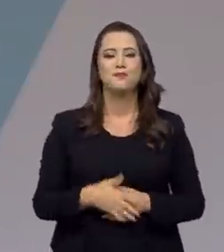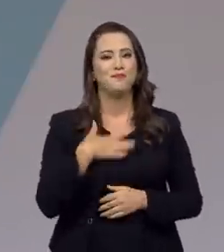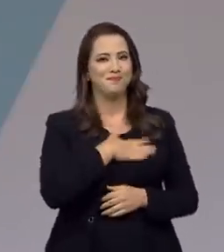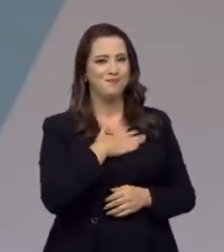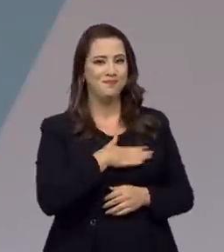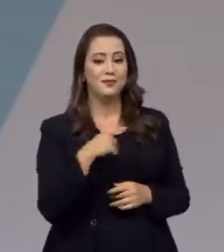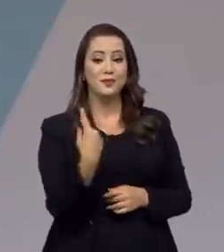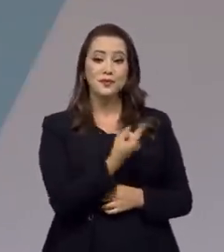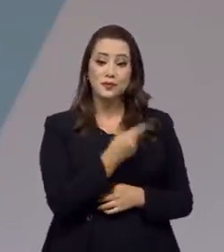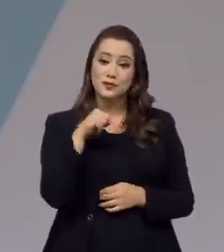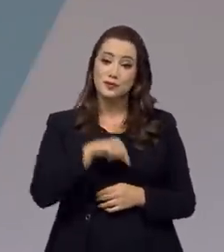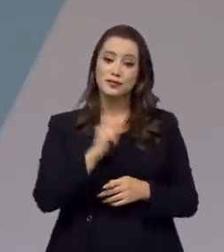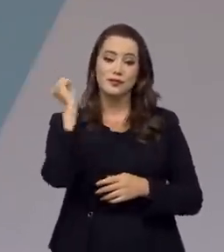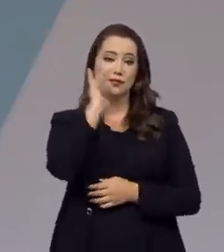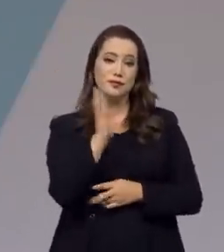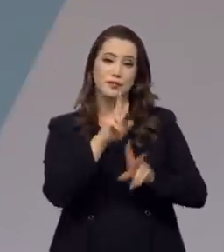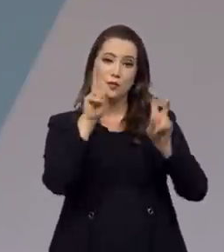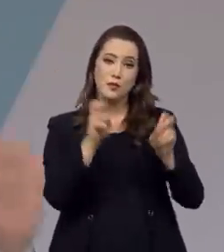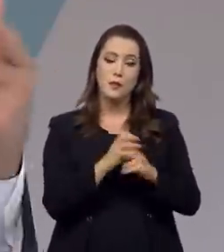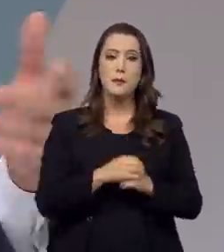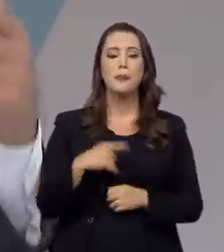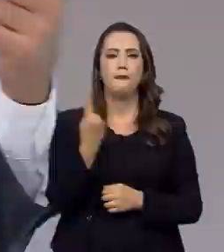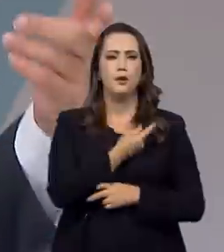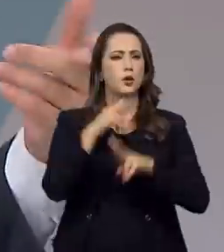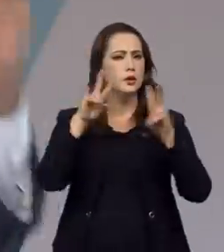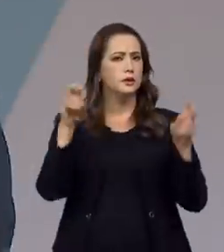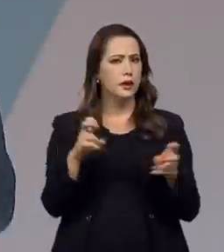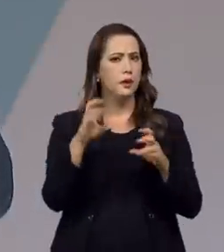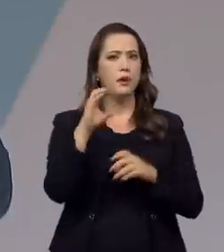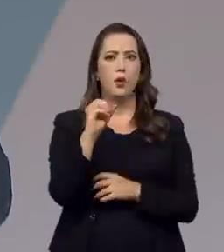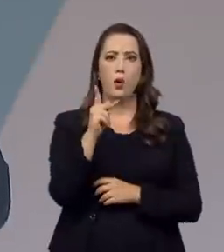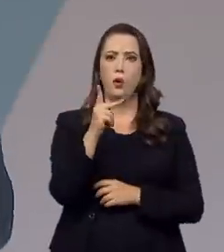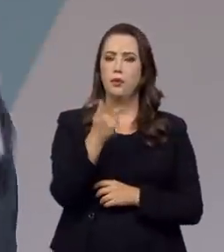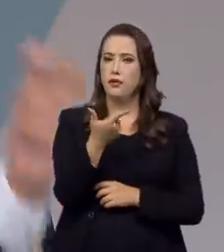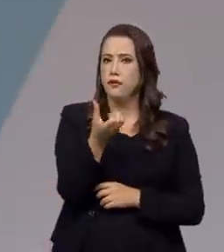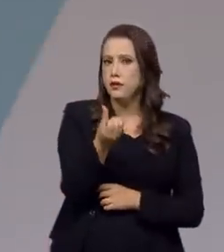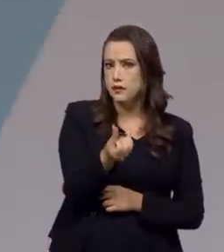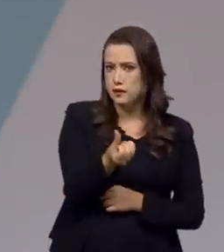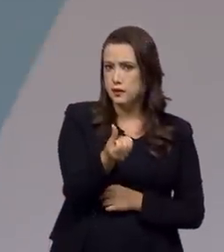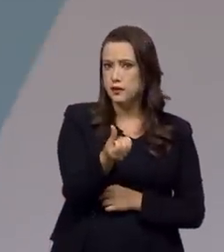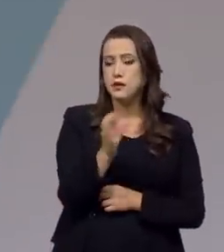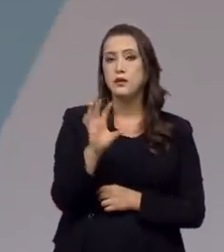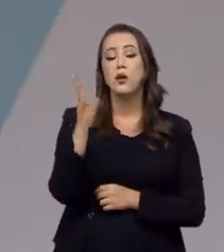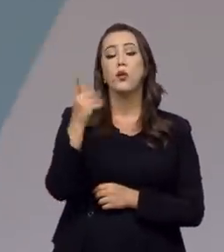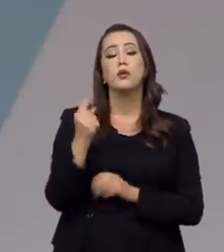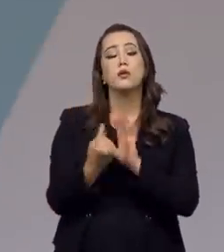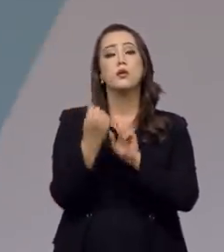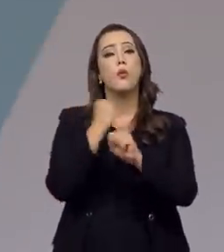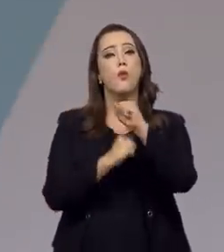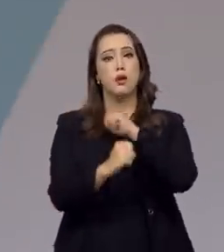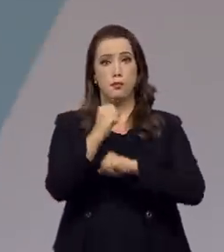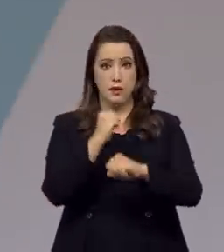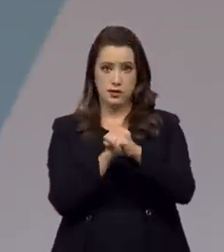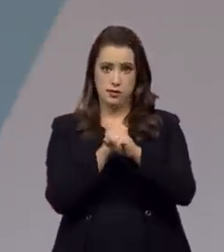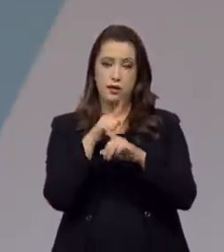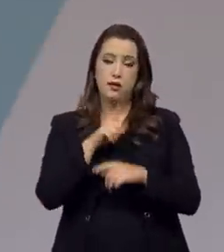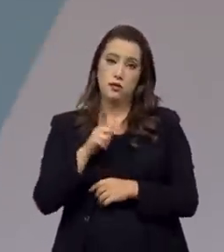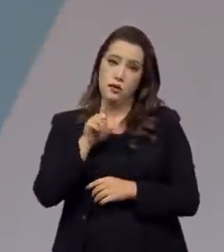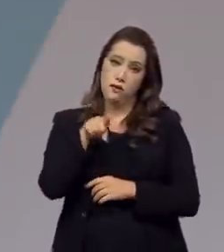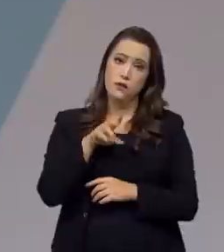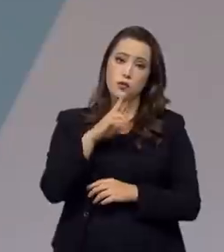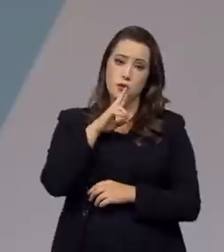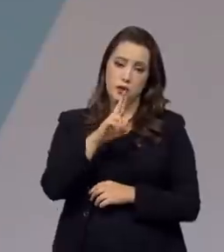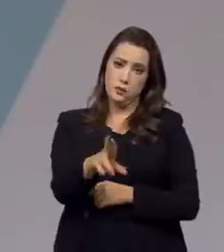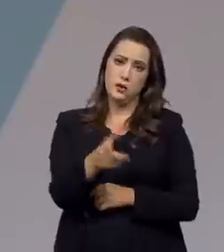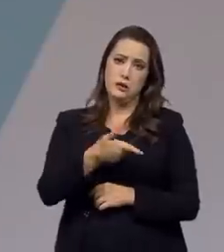Pauta Ministro bom a gente falou um pouquinho da Copa e 26 que ocorreu o ano passado ela inglês vou na Escócia e um dos resultados concretos